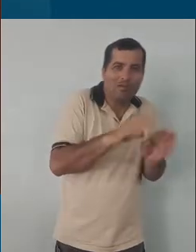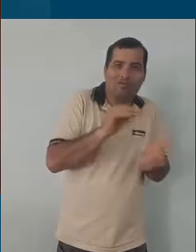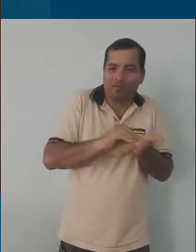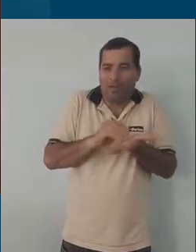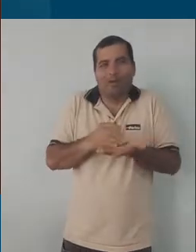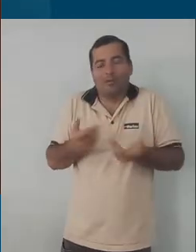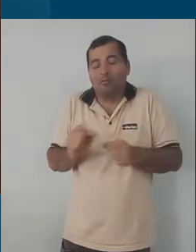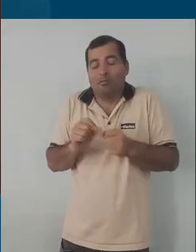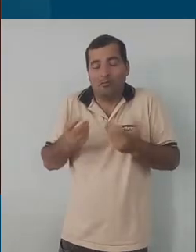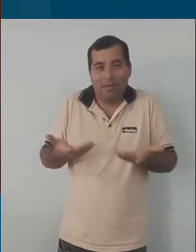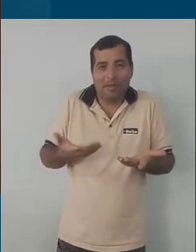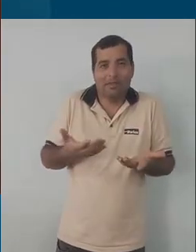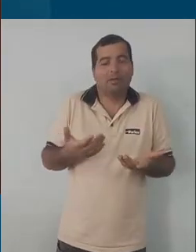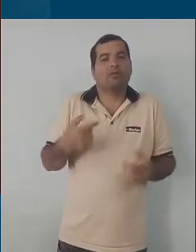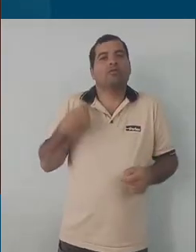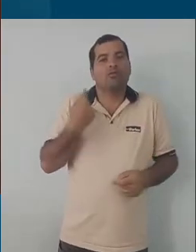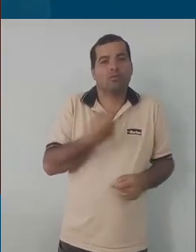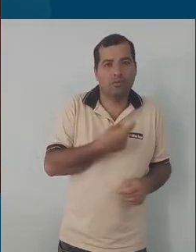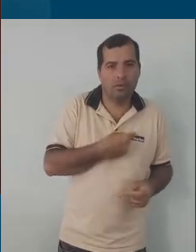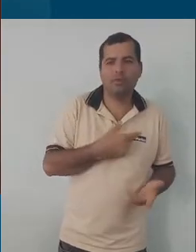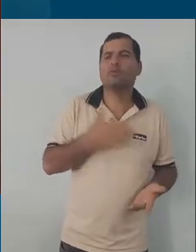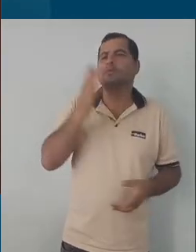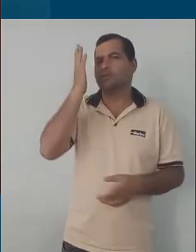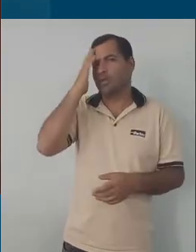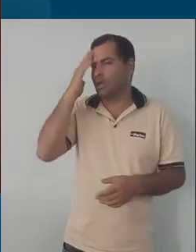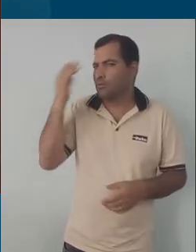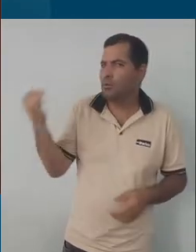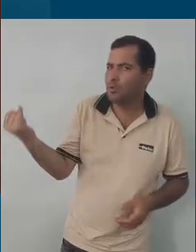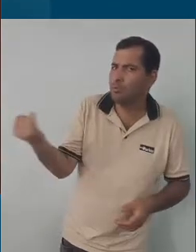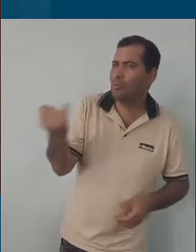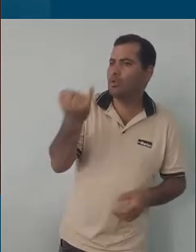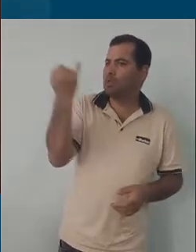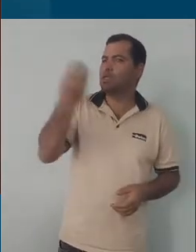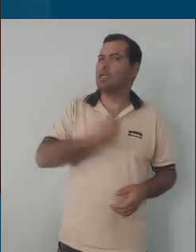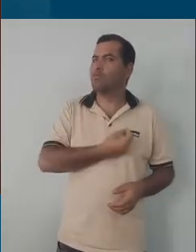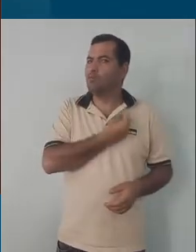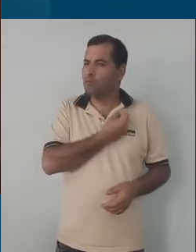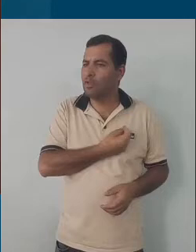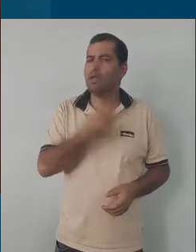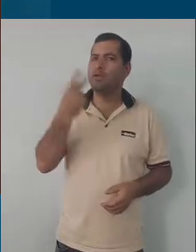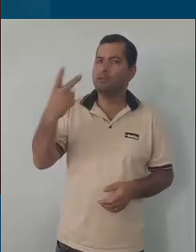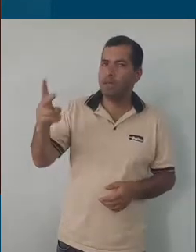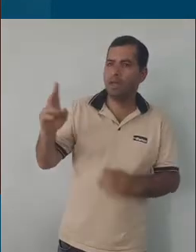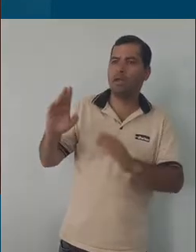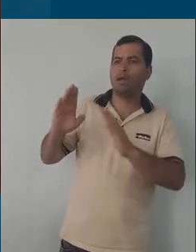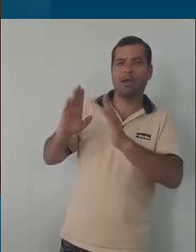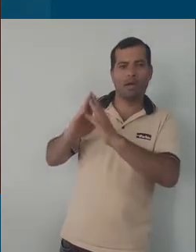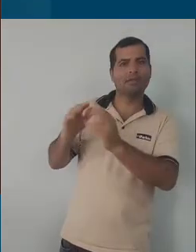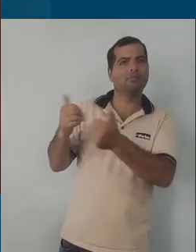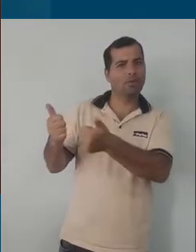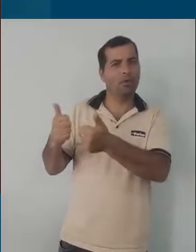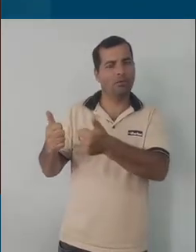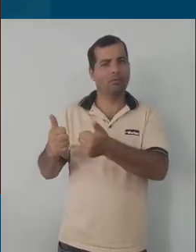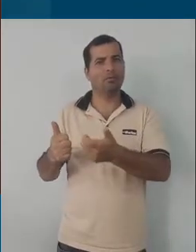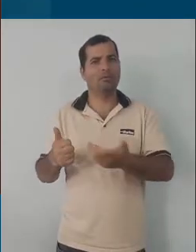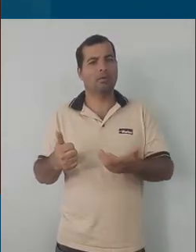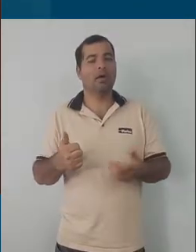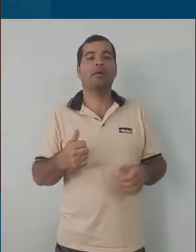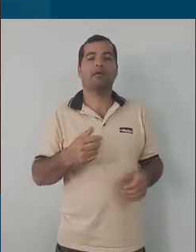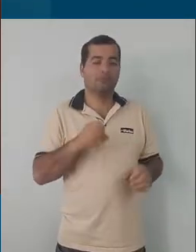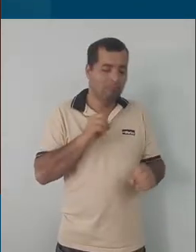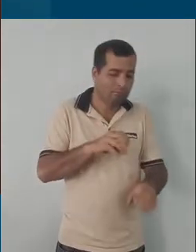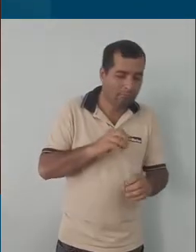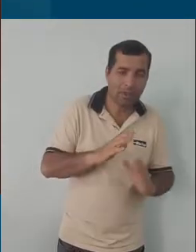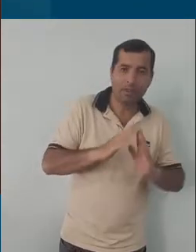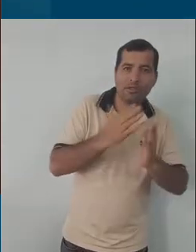sem querer menosprezar a importância da vida que as crianças têm na educação infantil e ao longo desse período